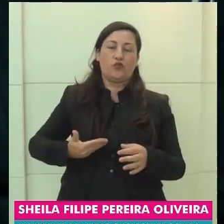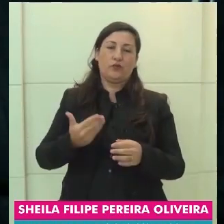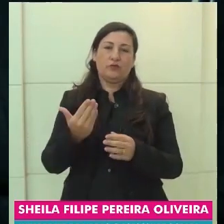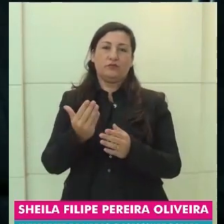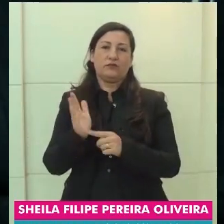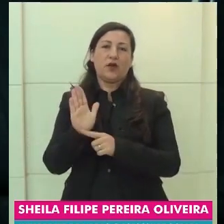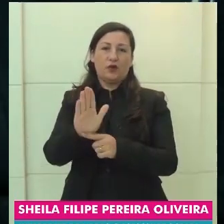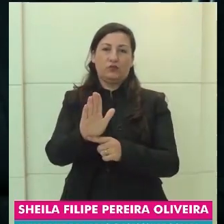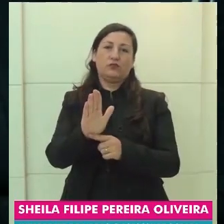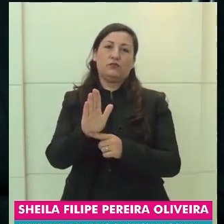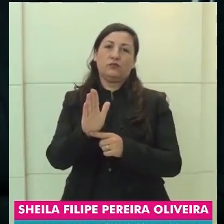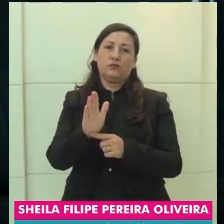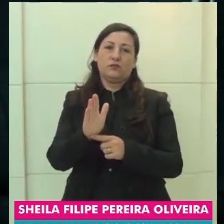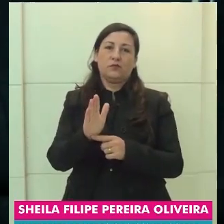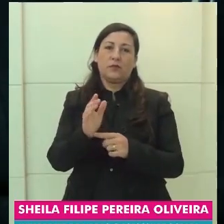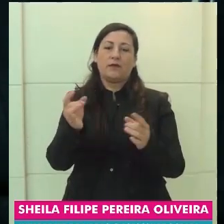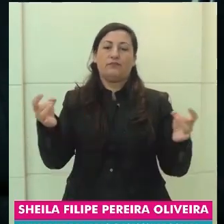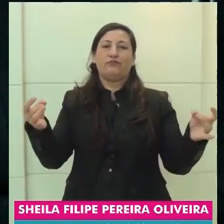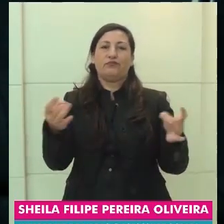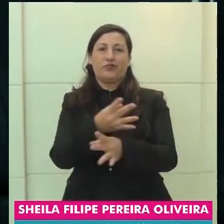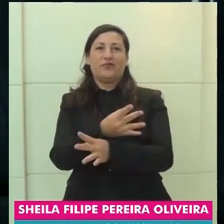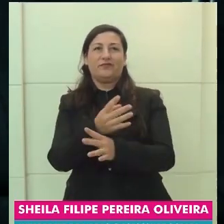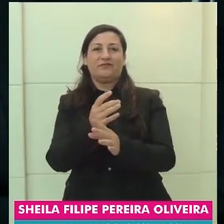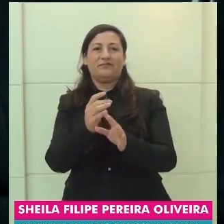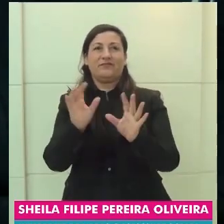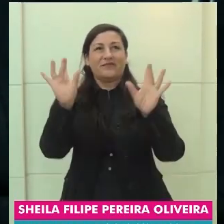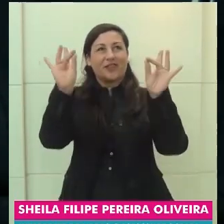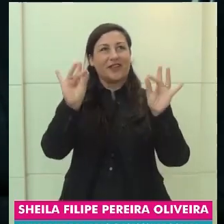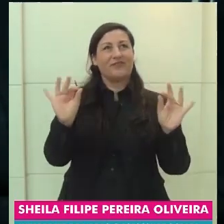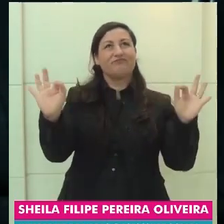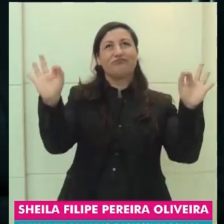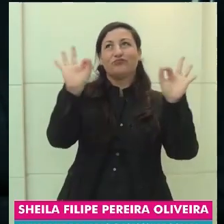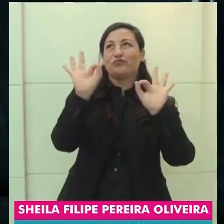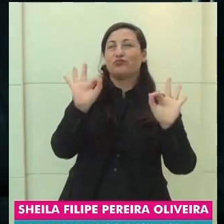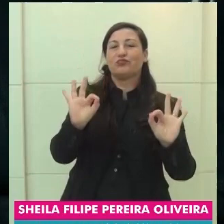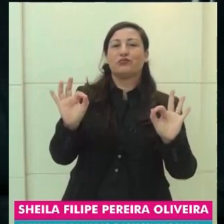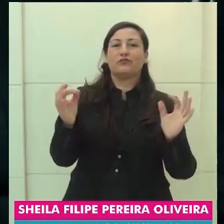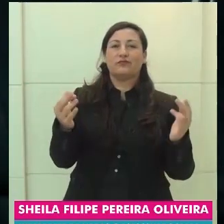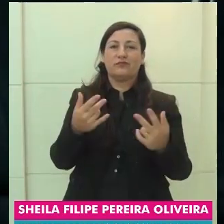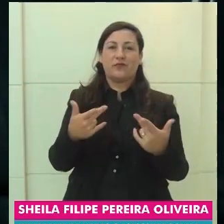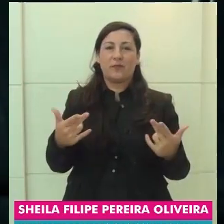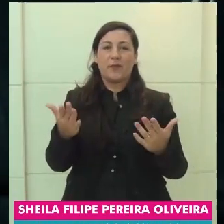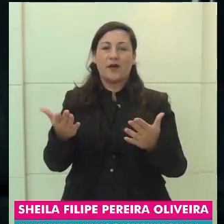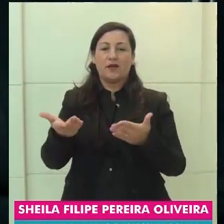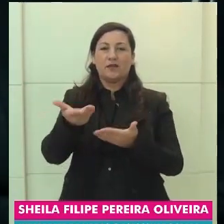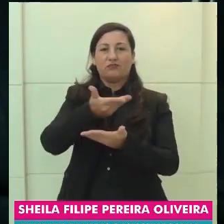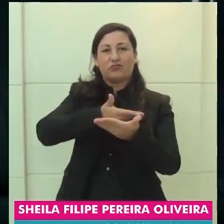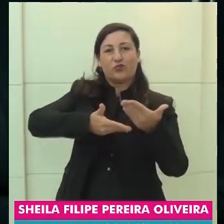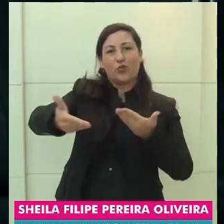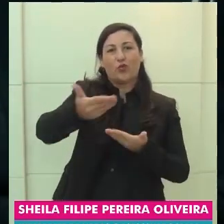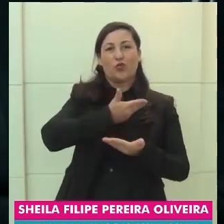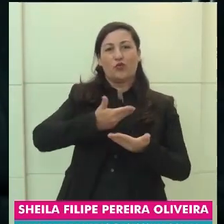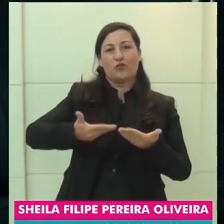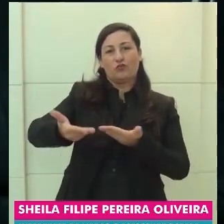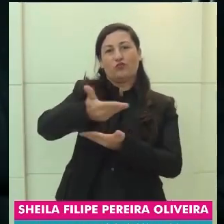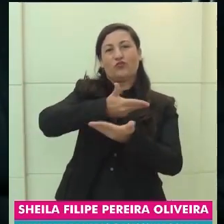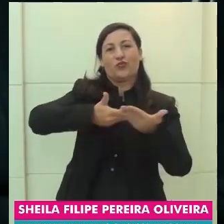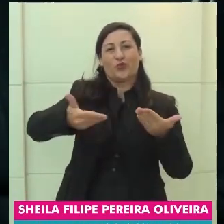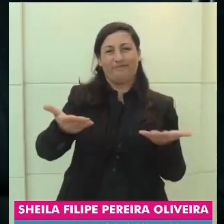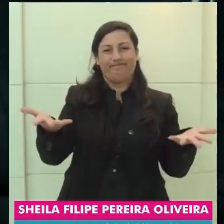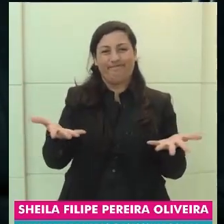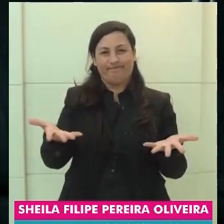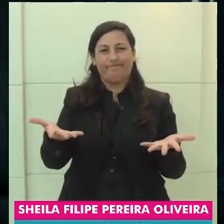que será o encerramento da obra. Mas, com a troca do governo, a demanda